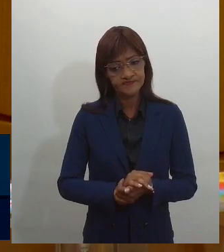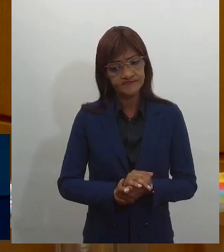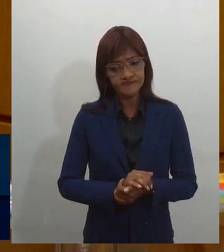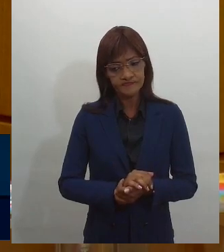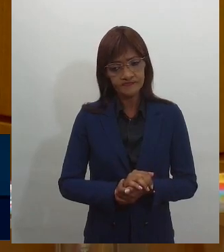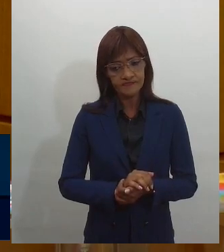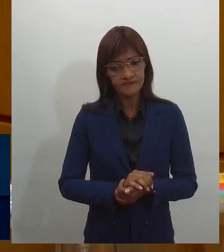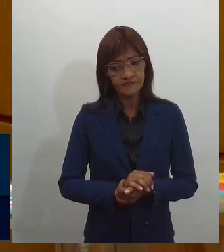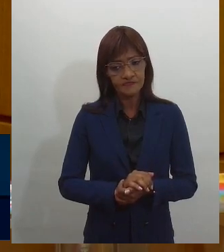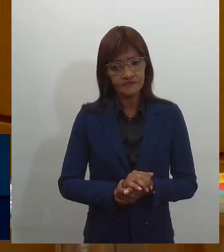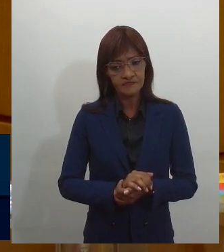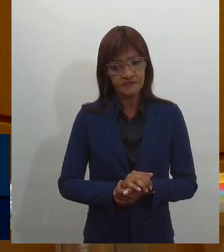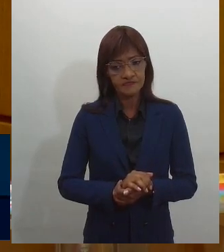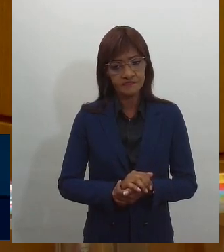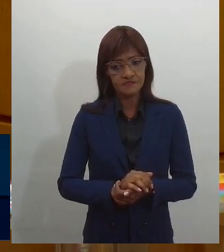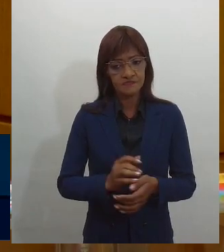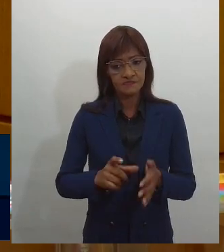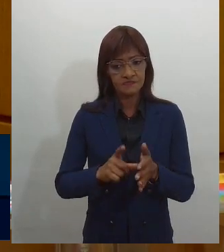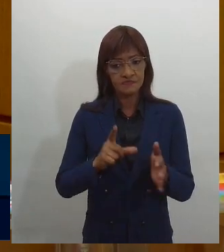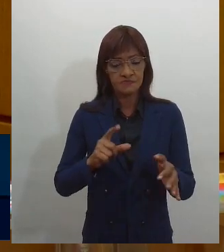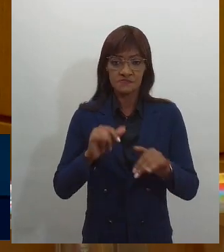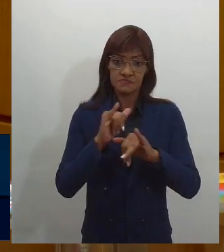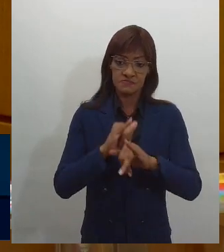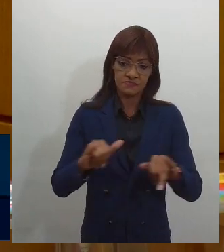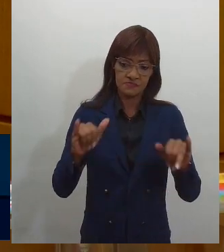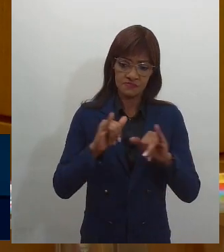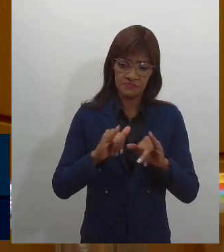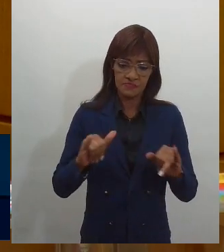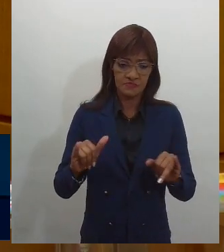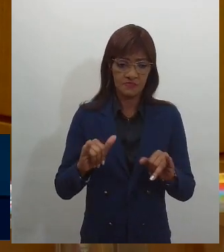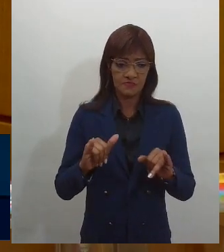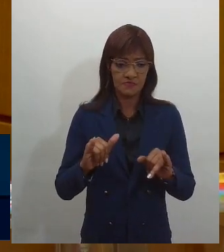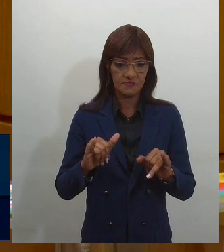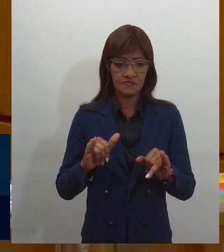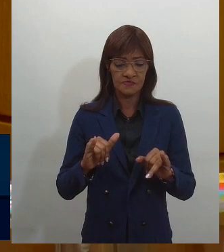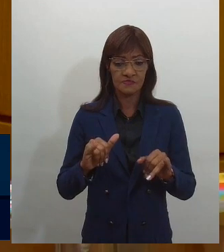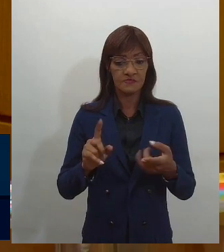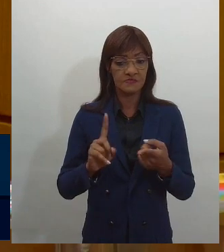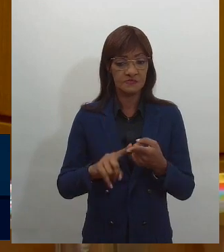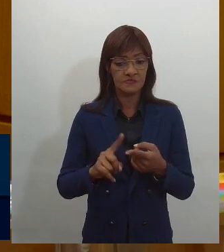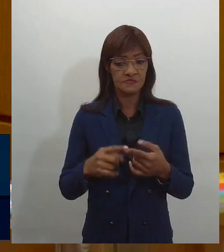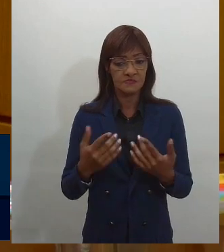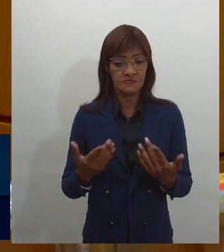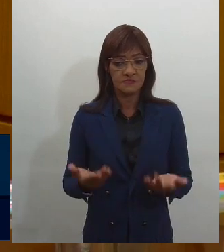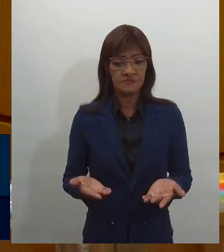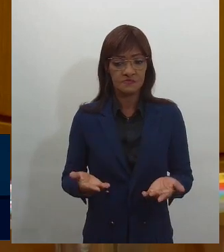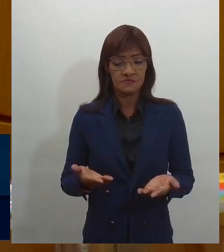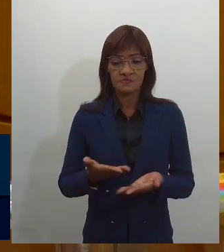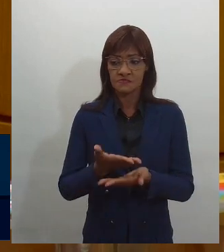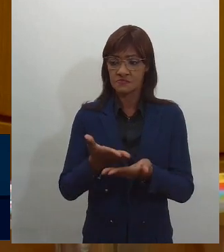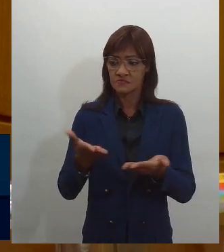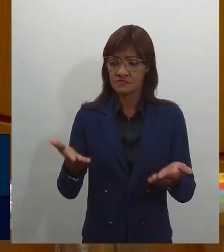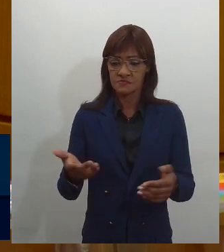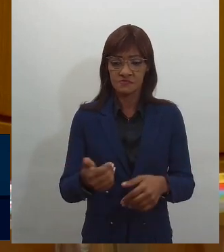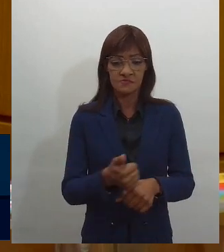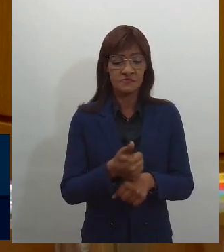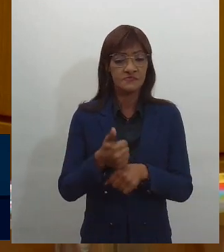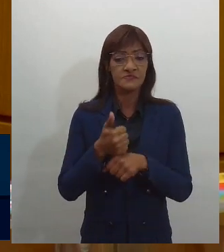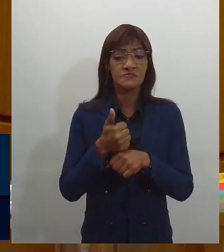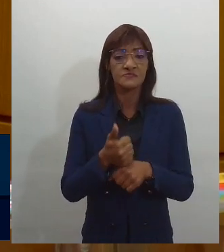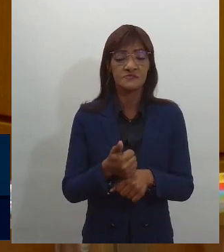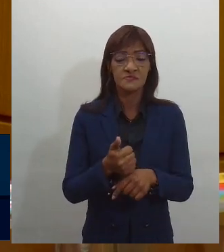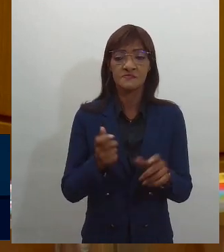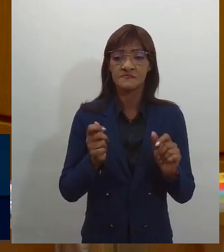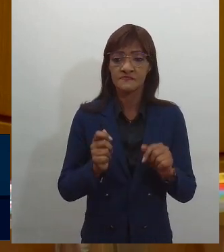pelo Ministério da Cultura, como esses fazedores de culturas poderão se beneficiar, né, com